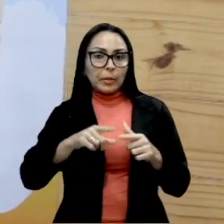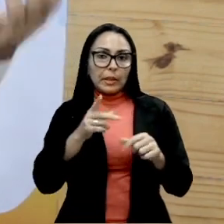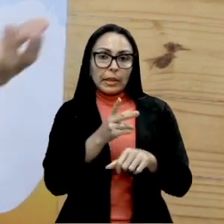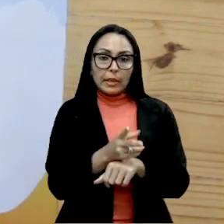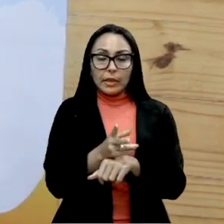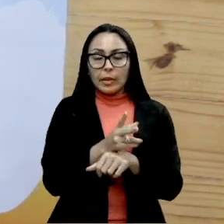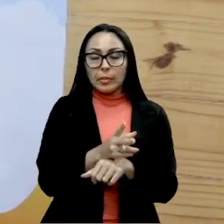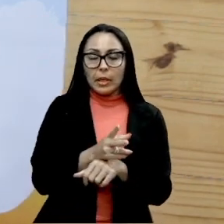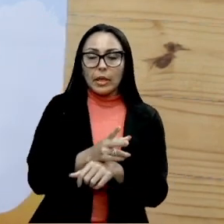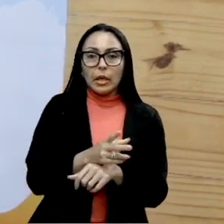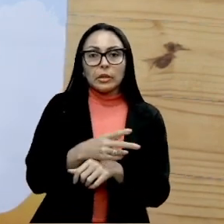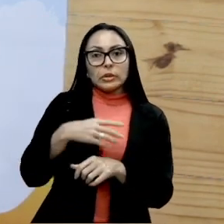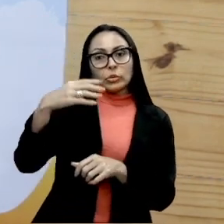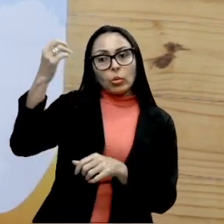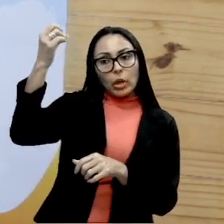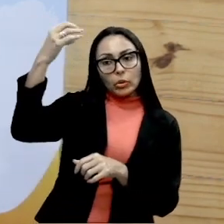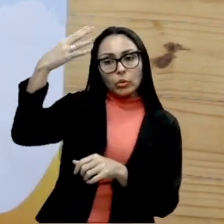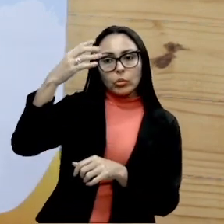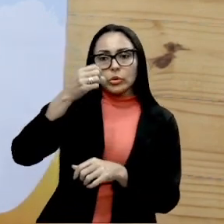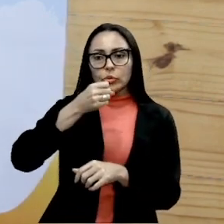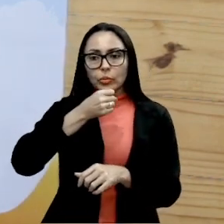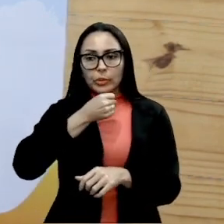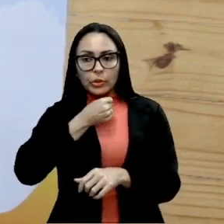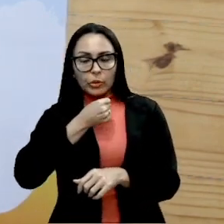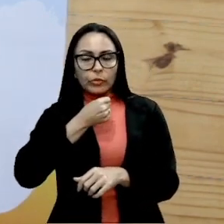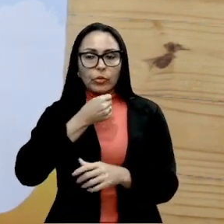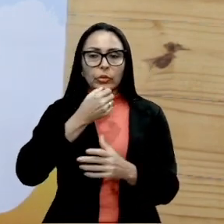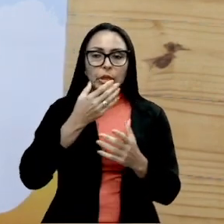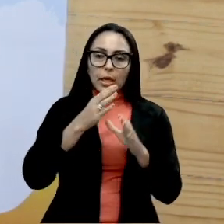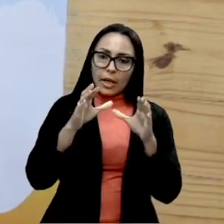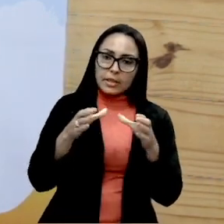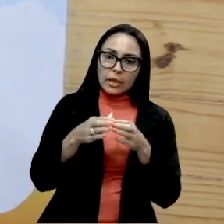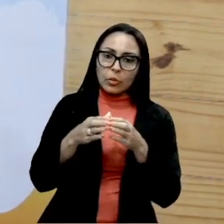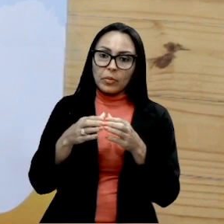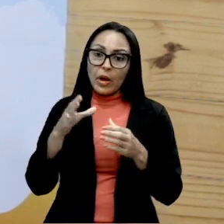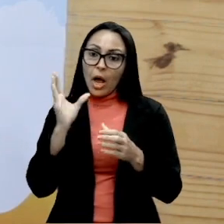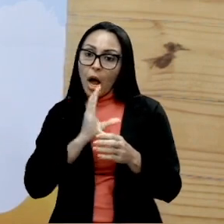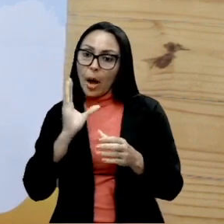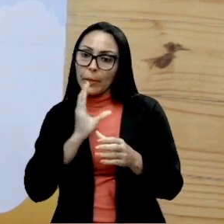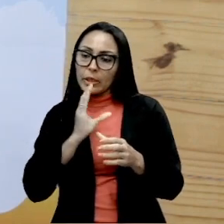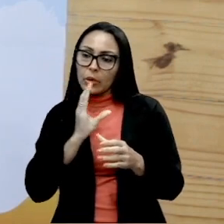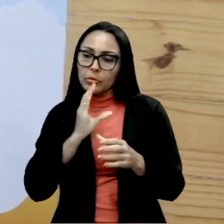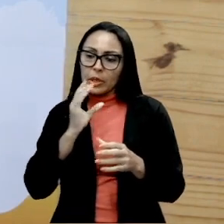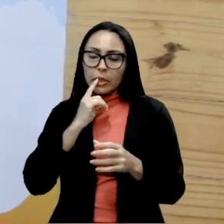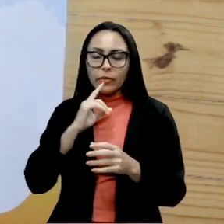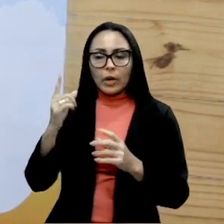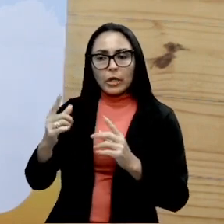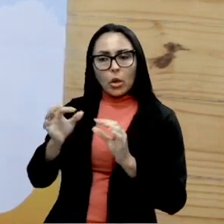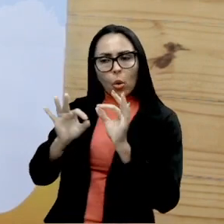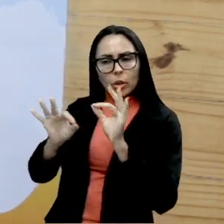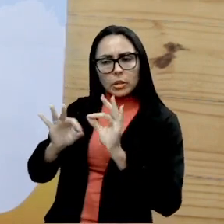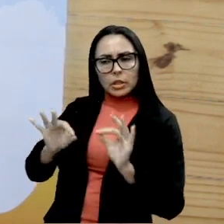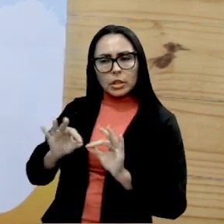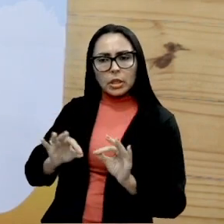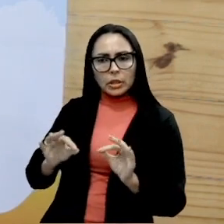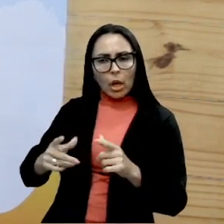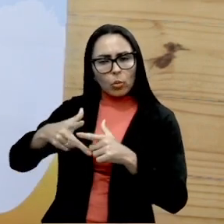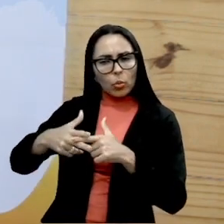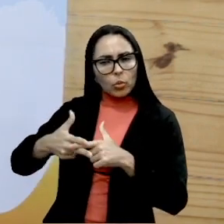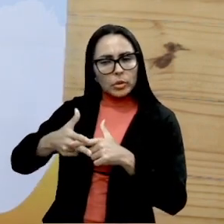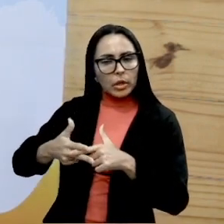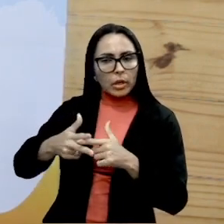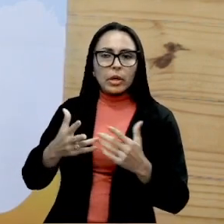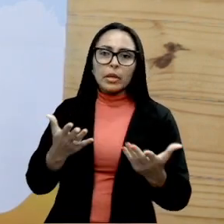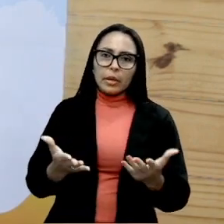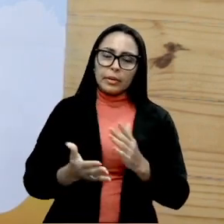numa luz, no microfone, e essa equipe vai rapidamente ajustar. Por isso que sempre é comum que atrase um pouquinho essa